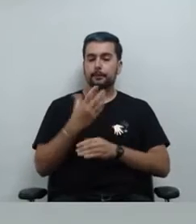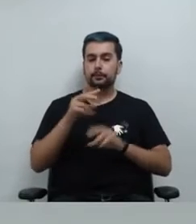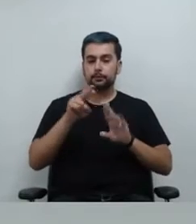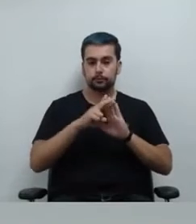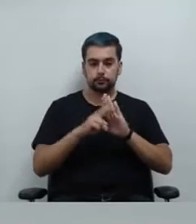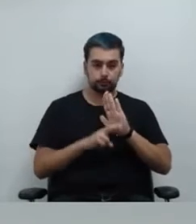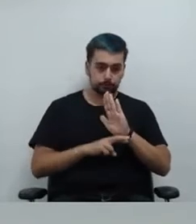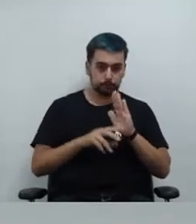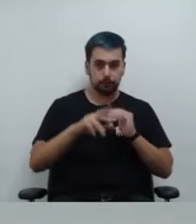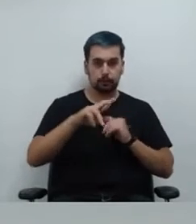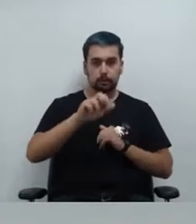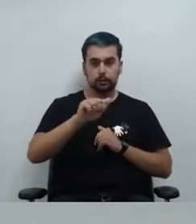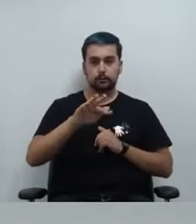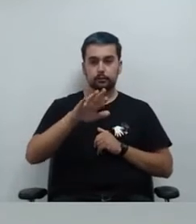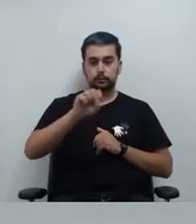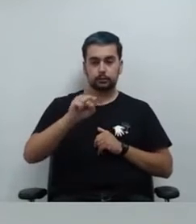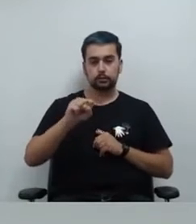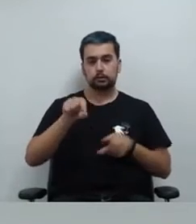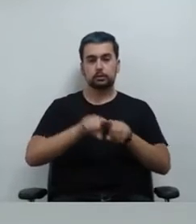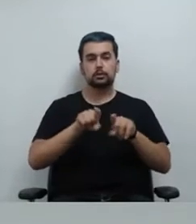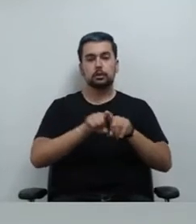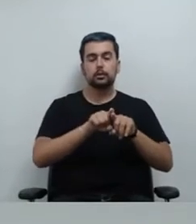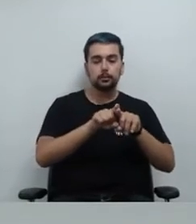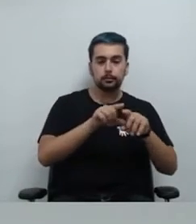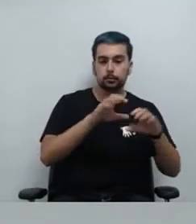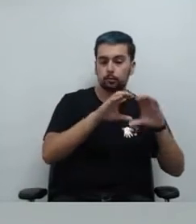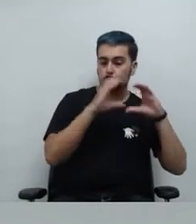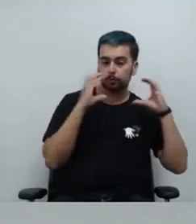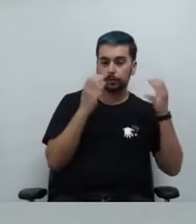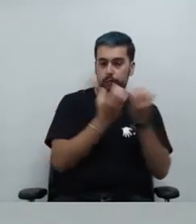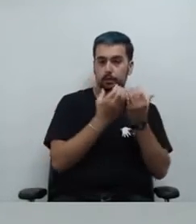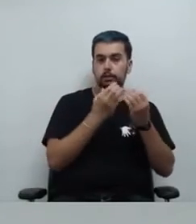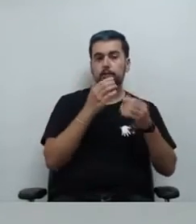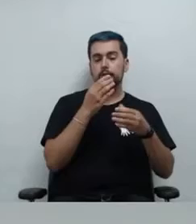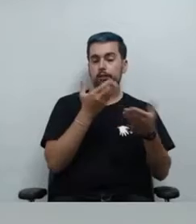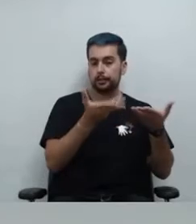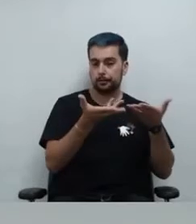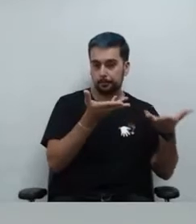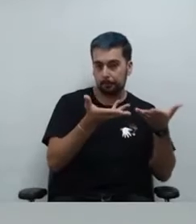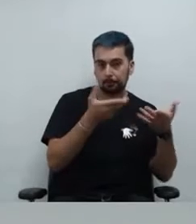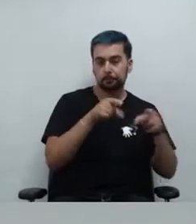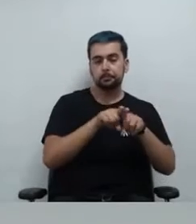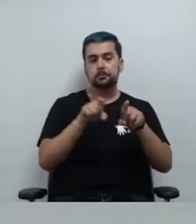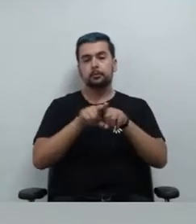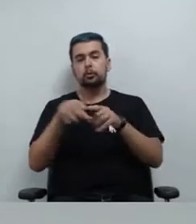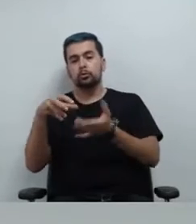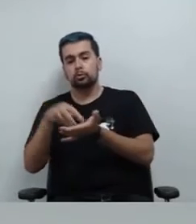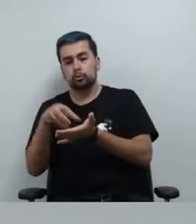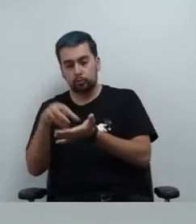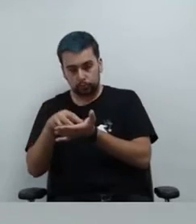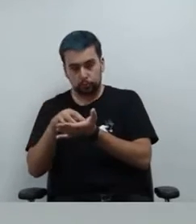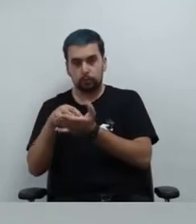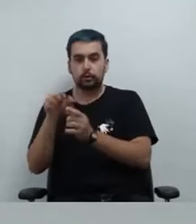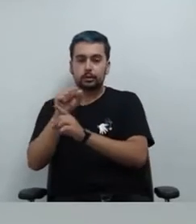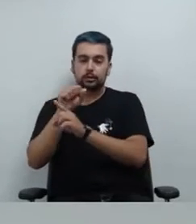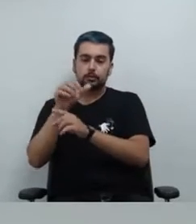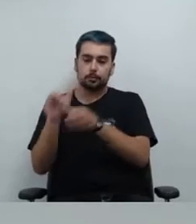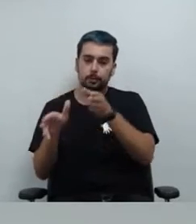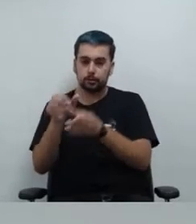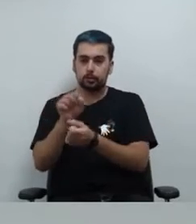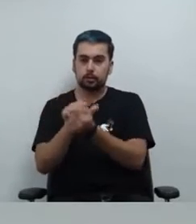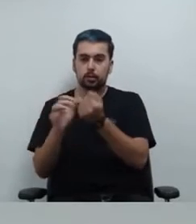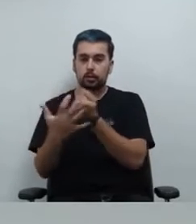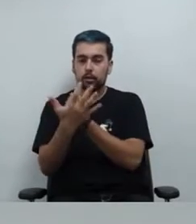os instrumentais de visitas em comunidades terapêuticas e os fluxos de atuação durante a pandemia do Covid-19. E é